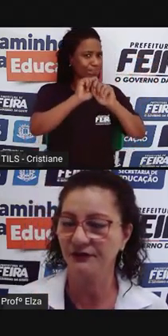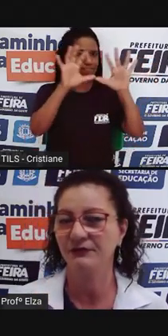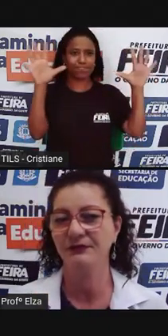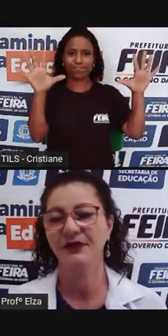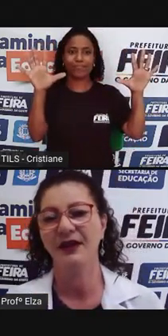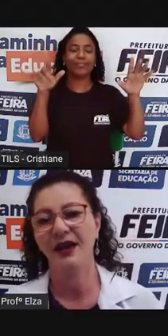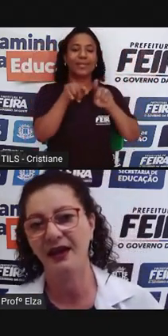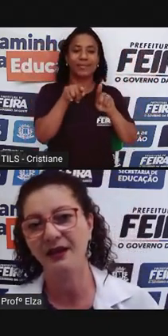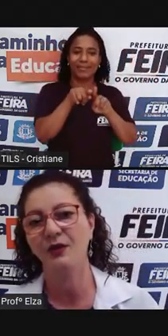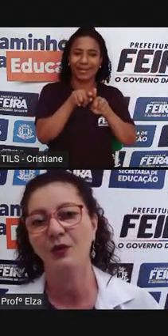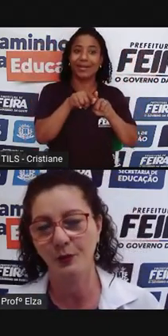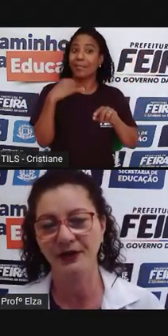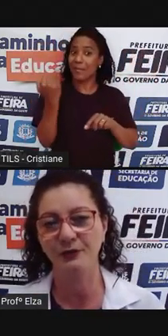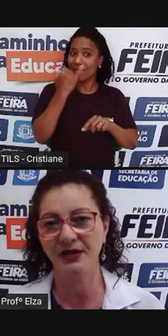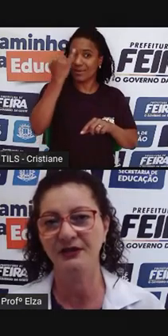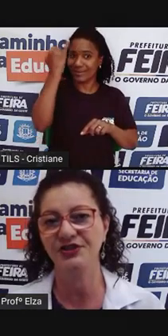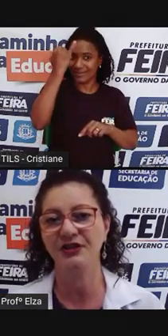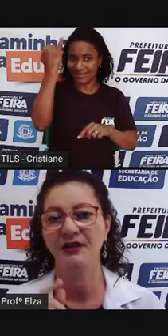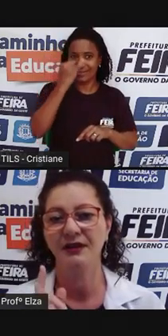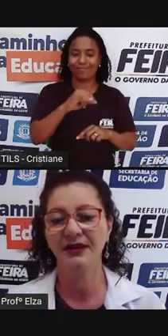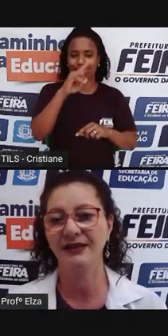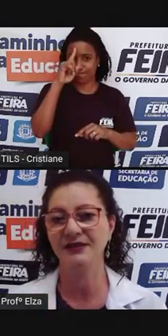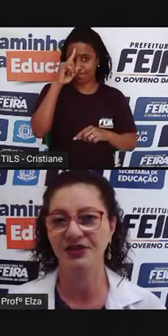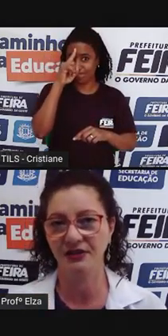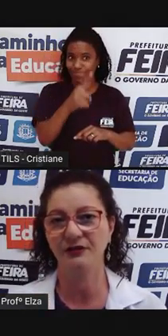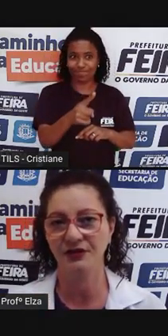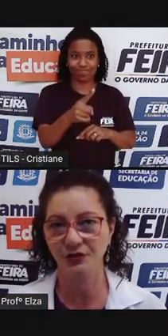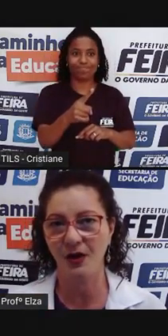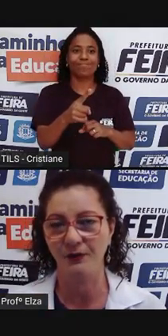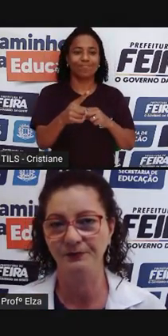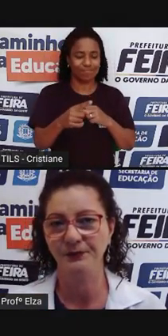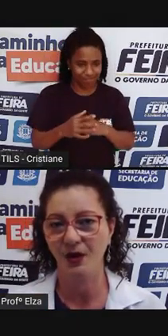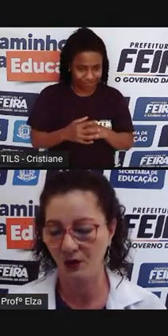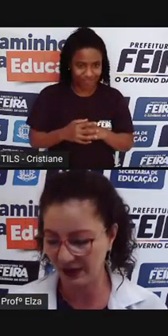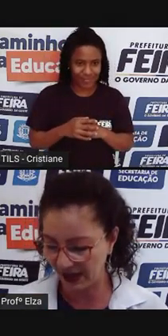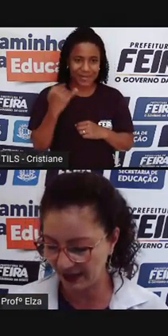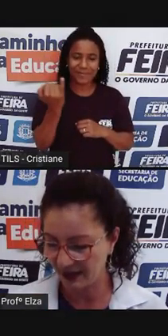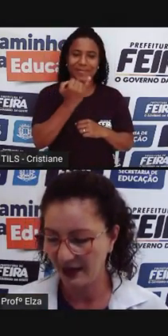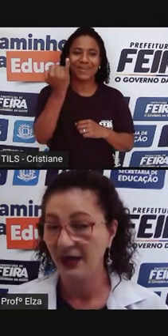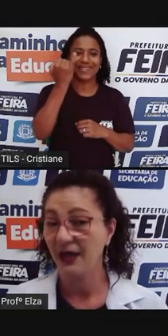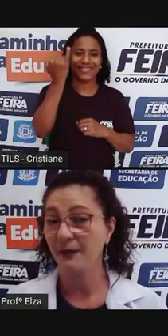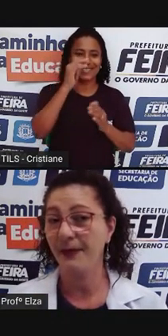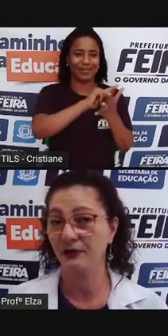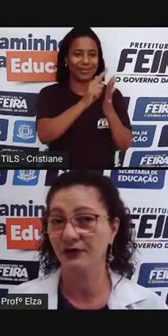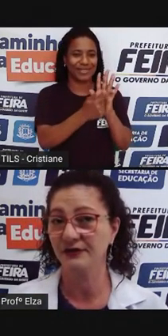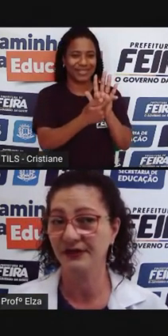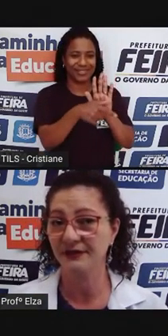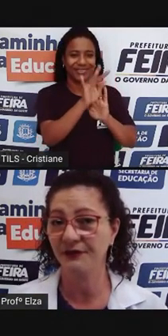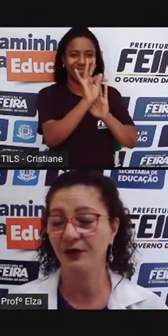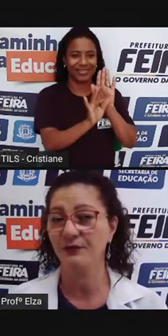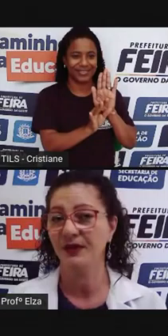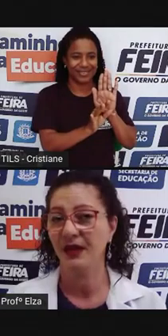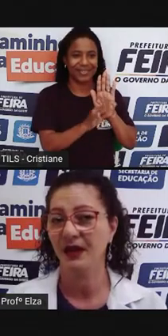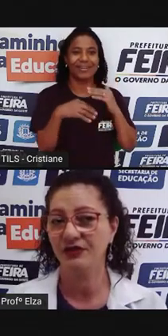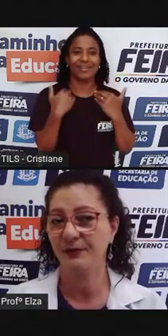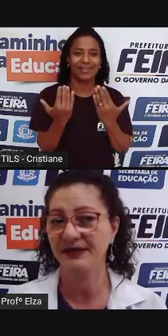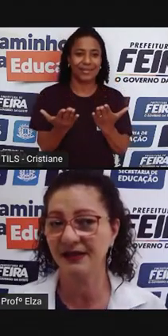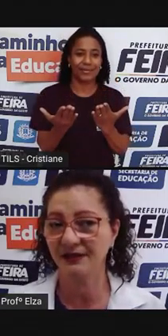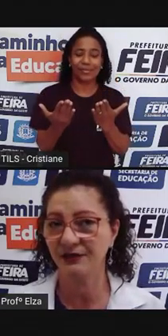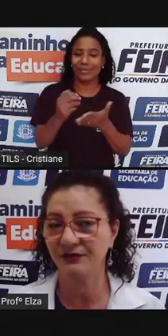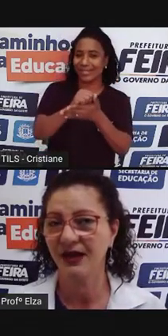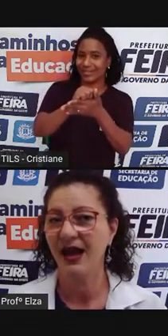imperativo é o predominante nesse gênero textual, ok? E para o nosso desafio, eu